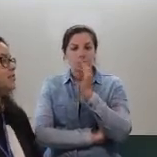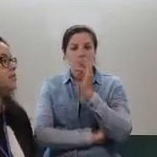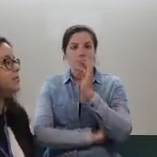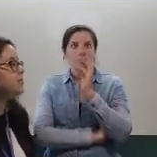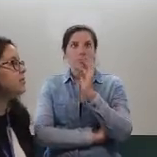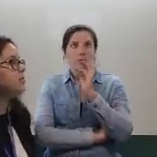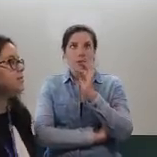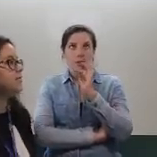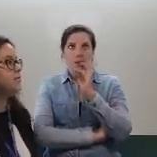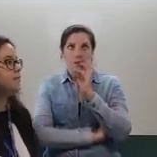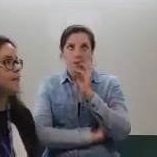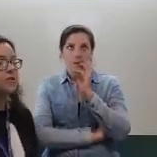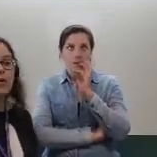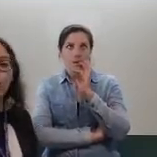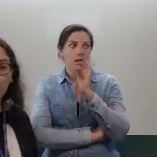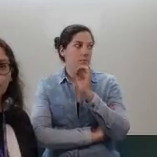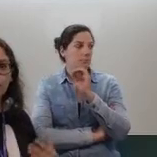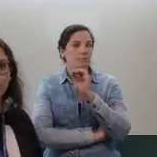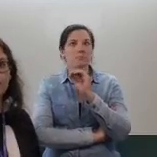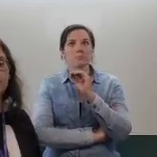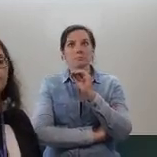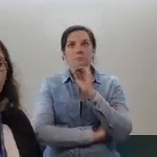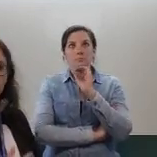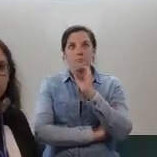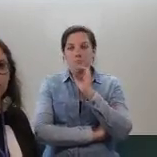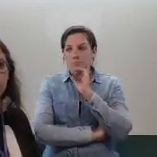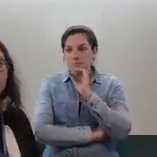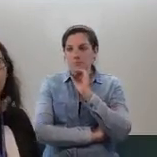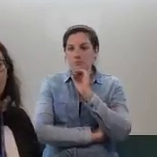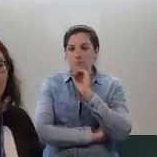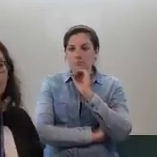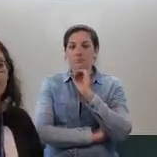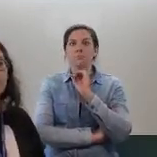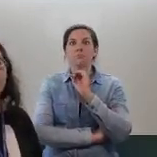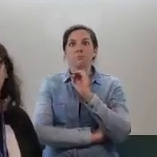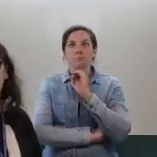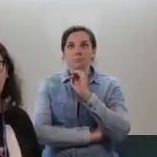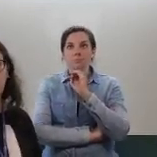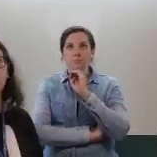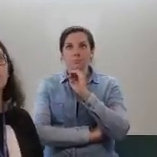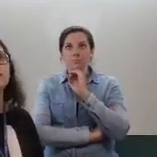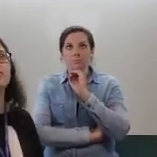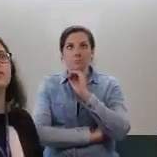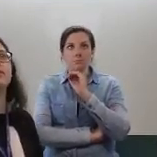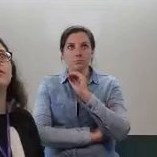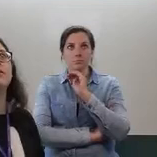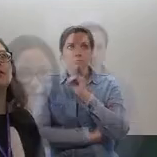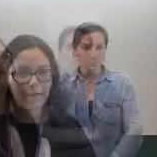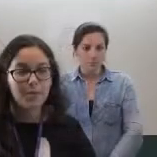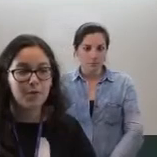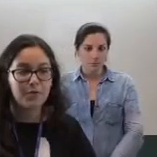divide. ABNT também, tudo. Se tiver alguma dúvida, assim, pode entrar em contato comigo, com a Gabi, e o canal direto é o